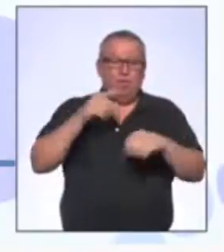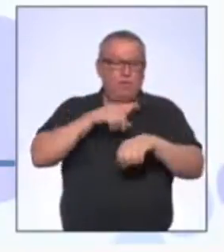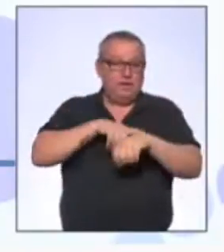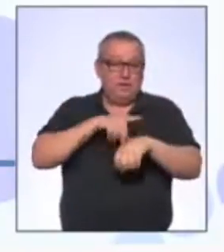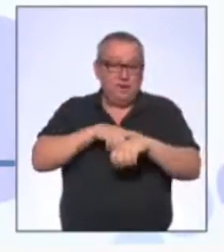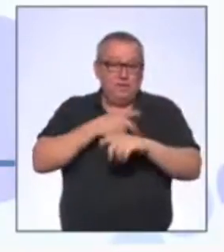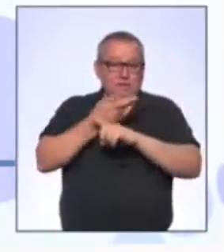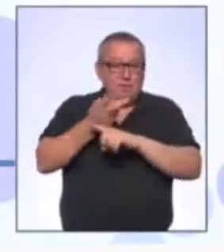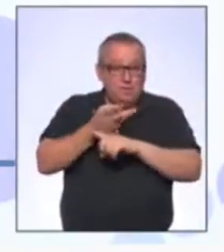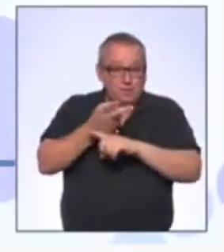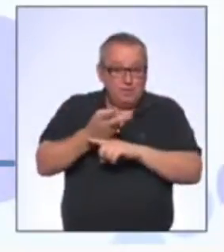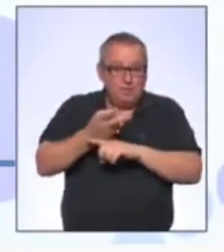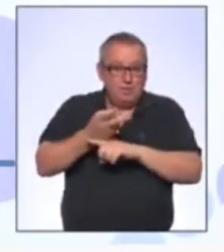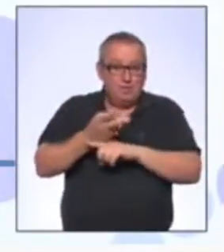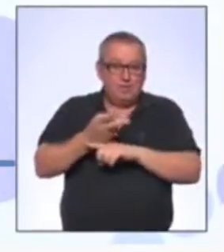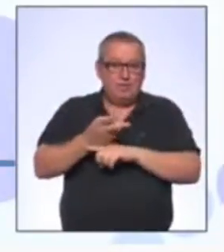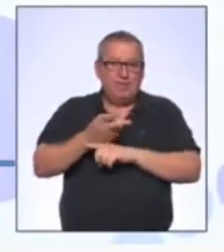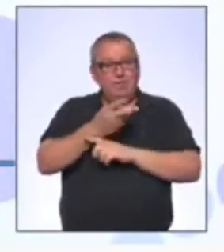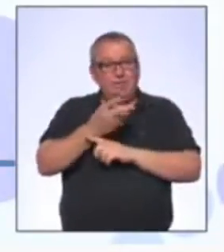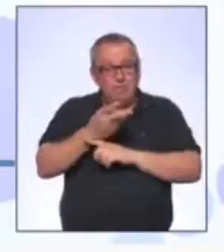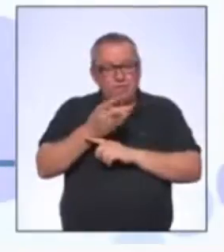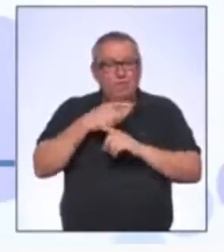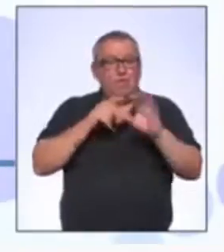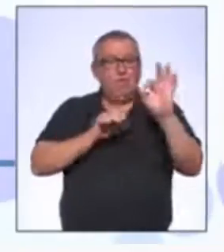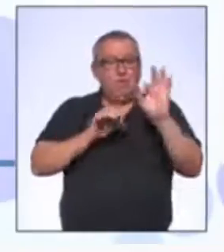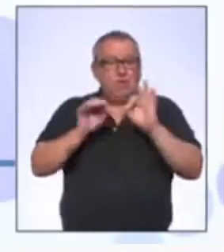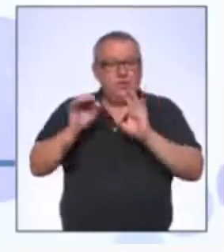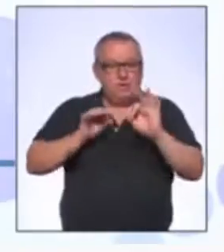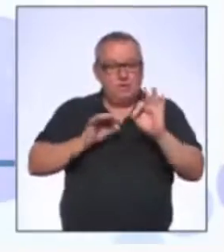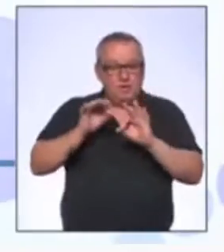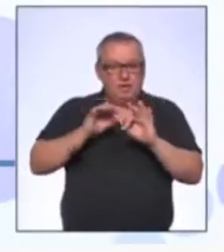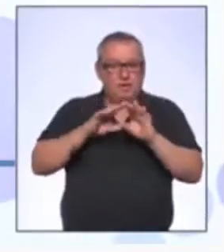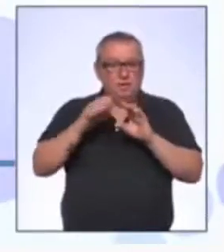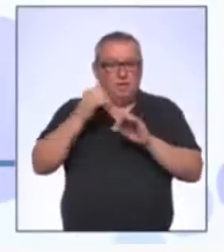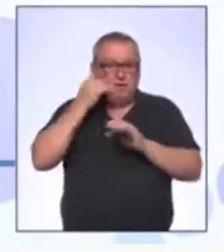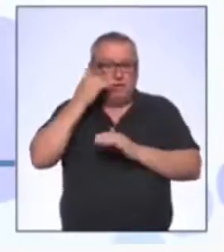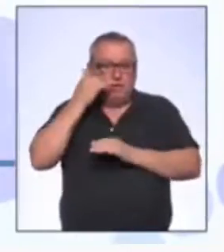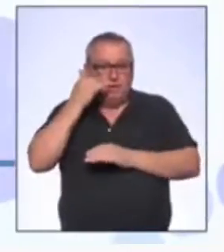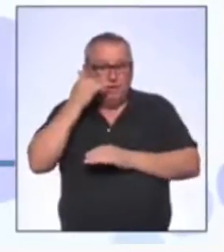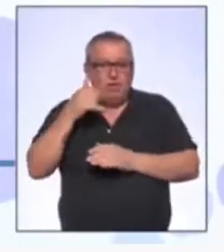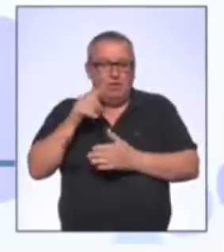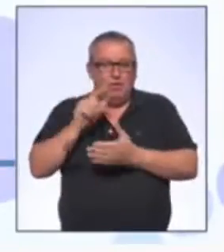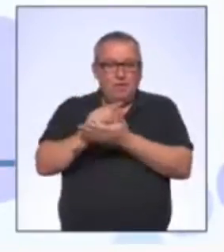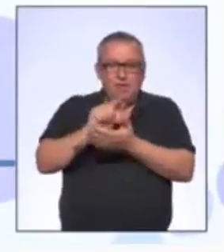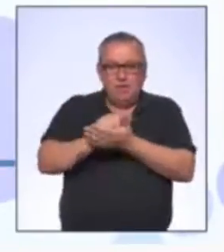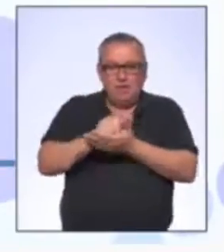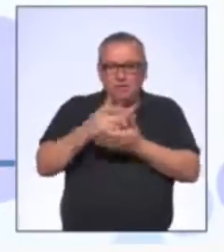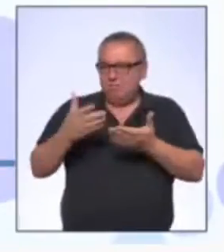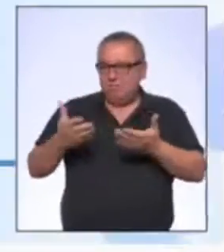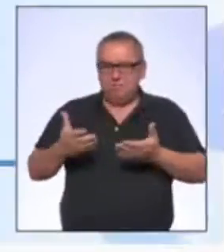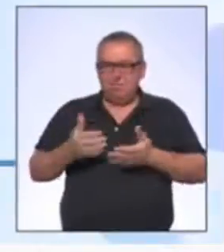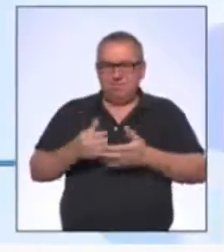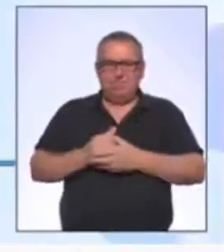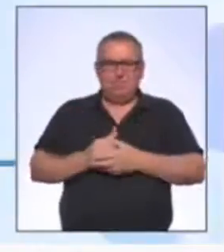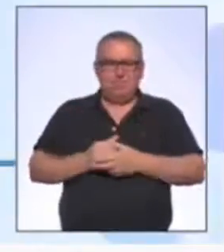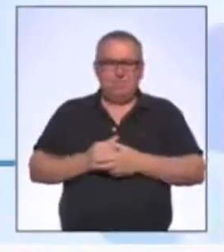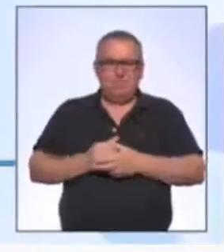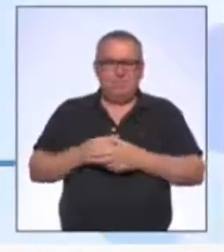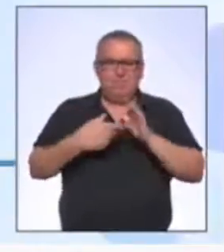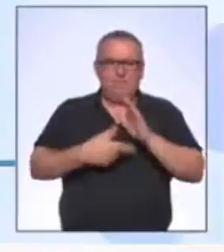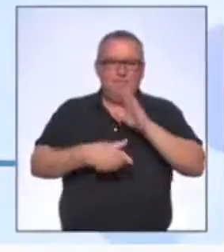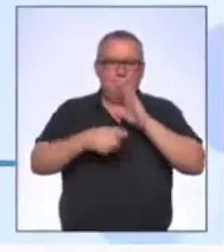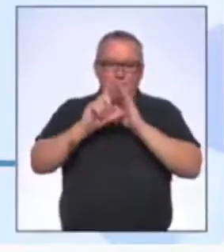vocês buscarem tá bom vocês vão se organizando vai com celular pegar esse papel não é ou mara